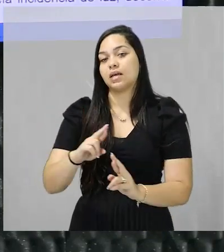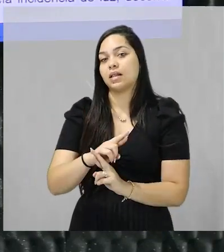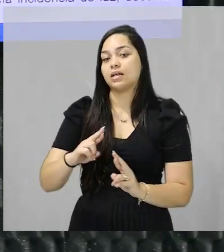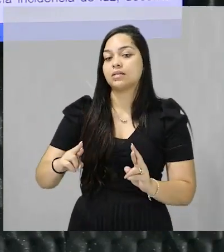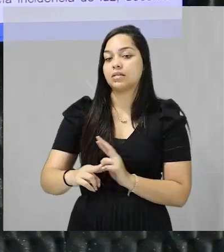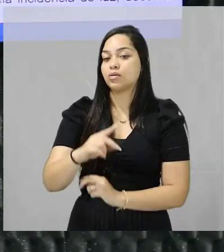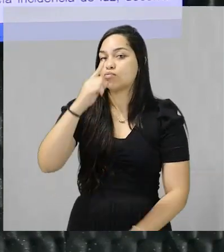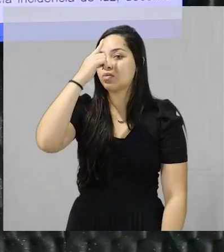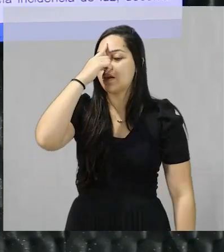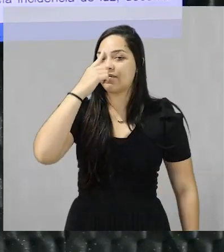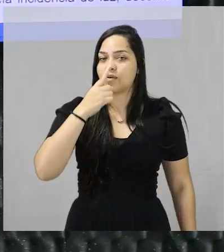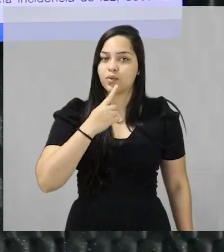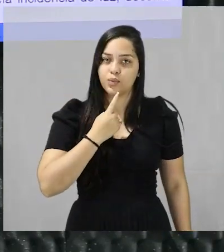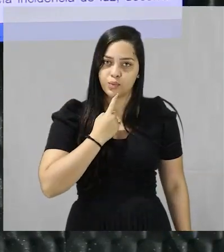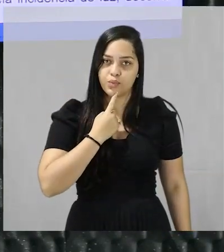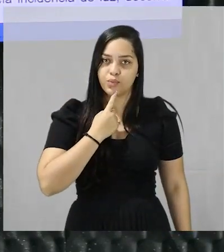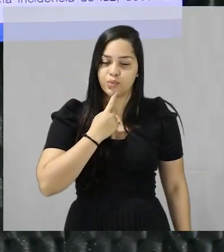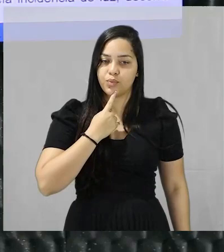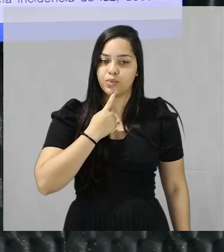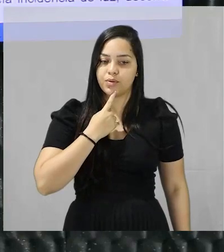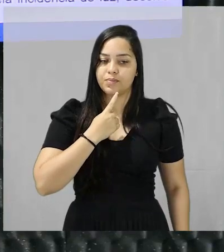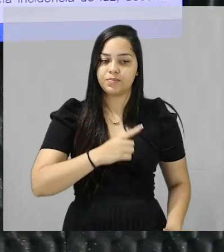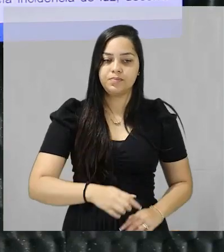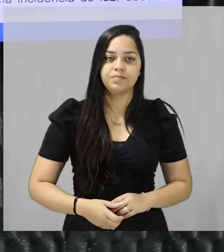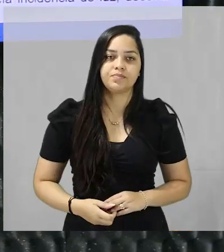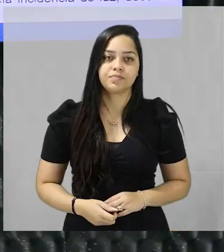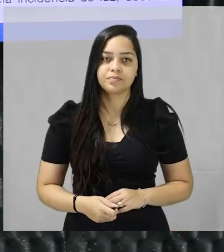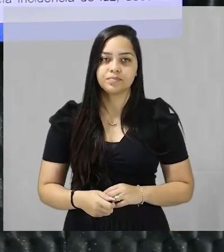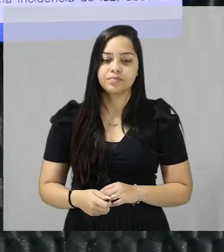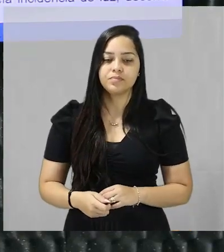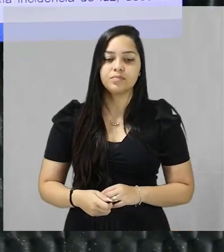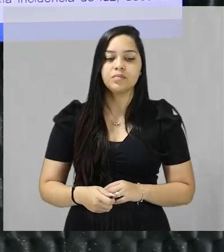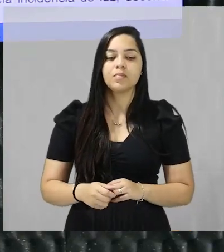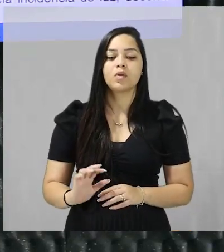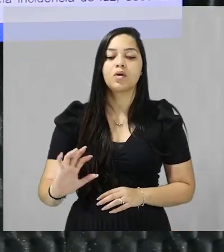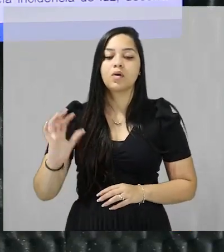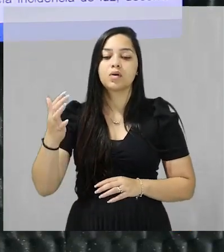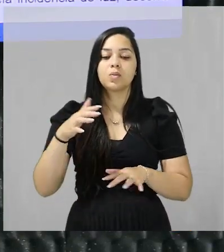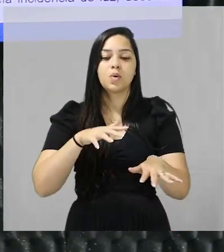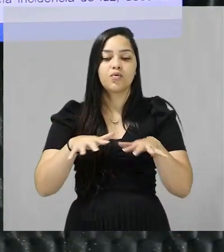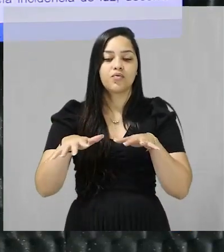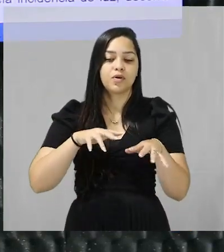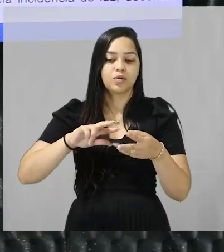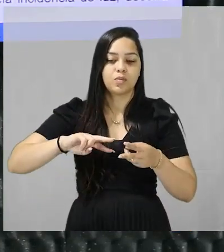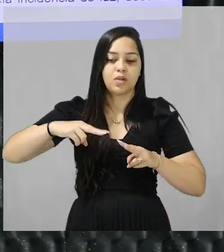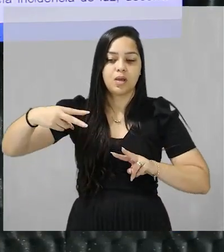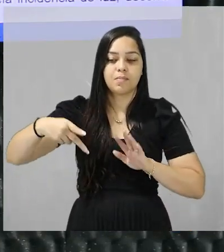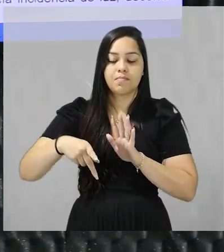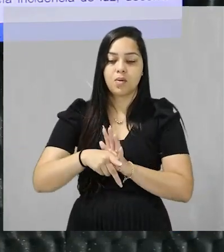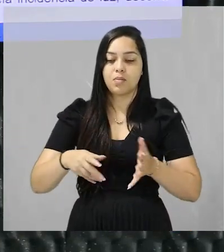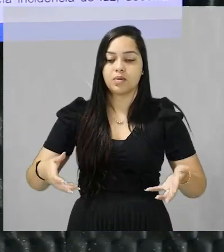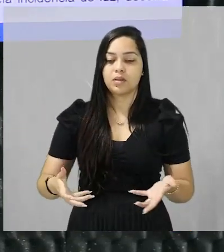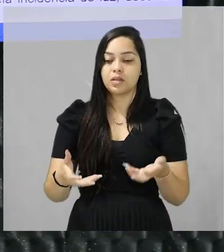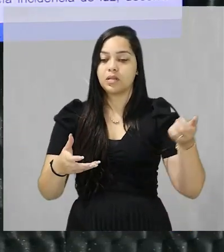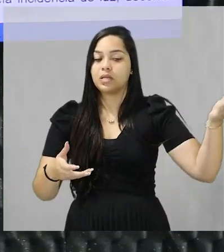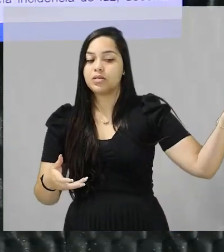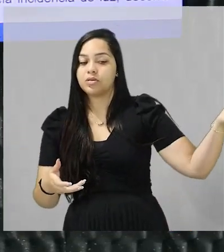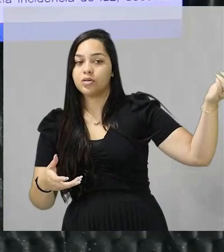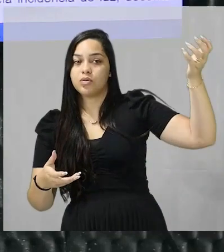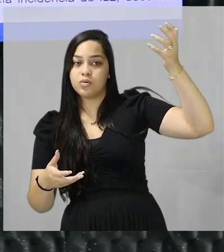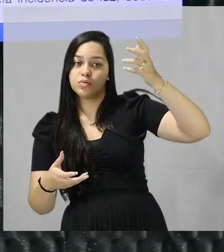mostrada. Olha só, o fenômeno de movimento molecular promovido pela incidência de luz, nós